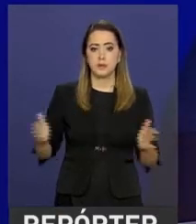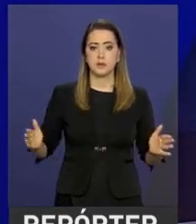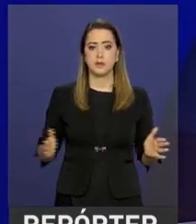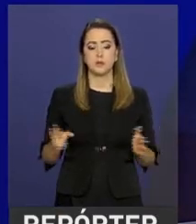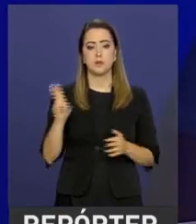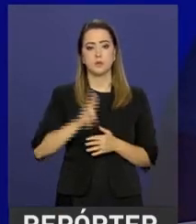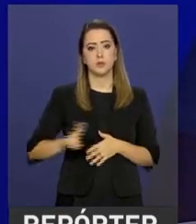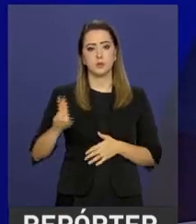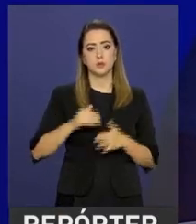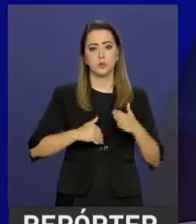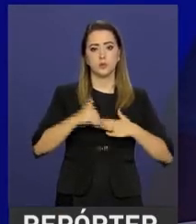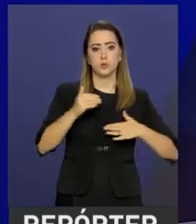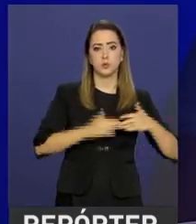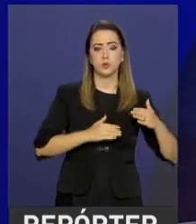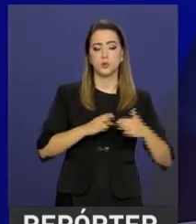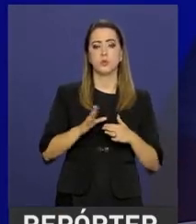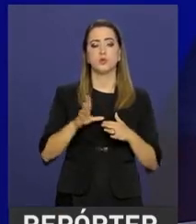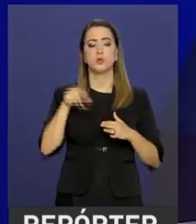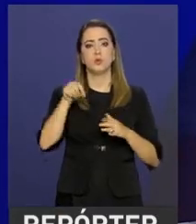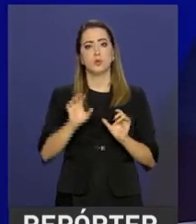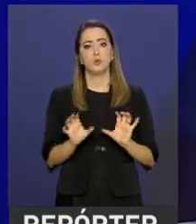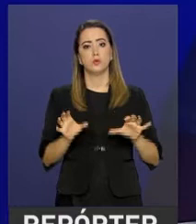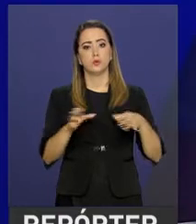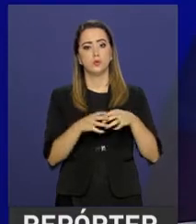de uso de qualquer entidade que possa fazer